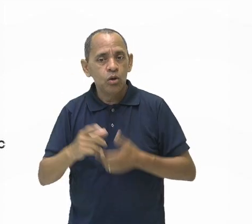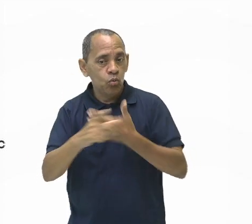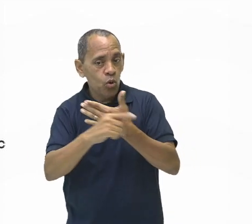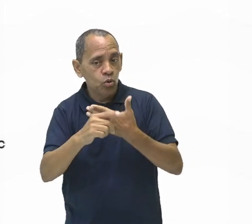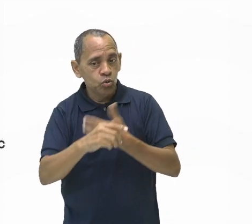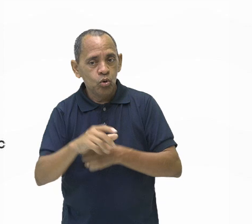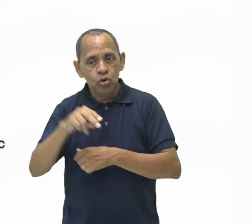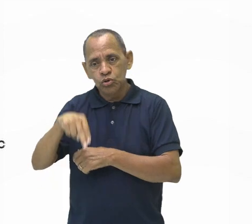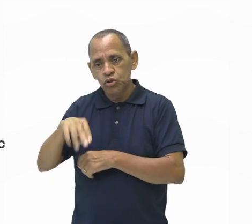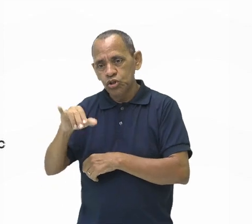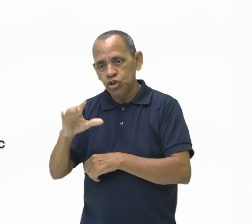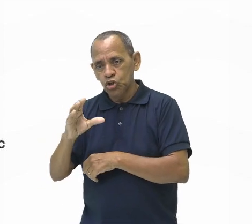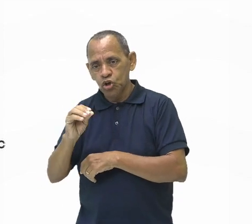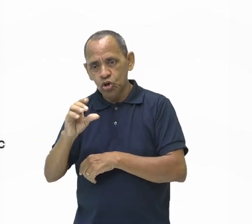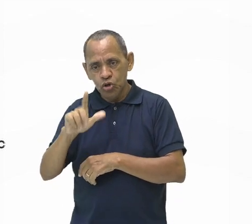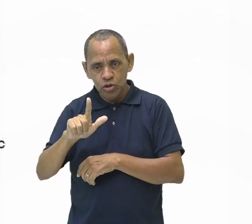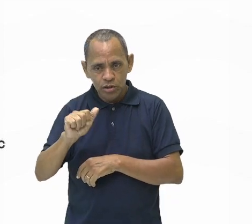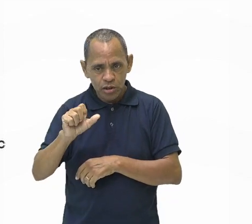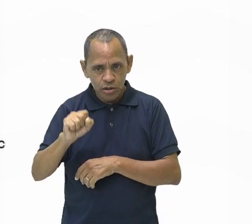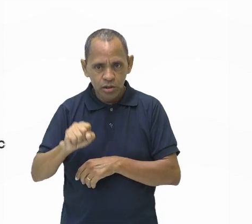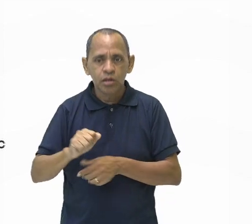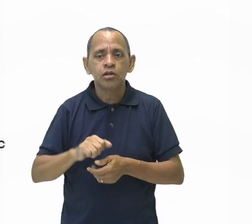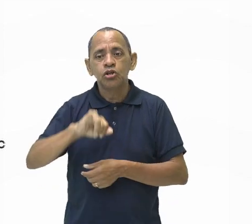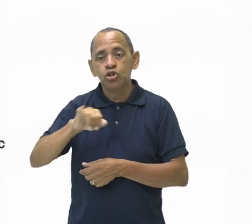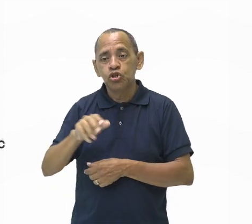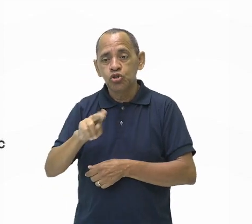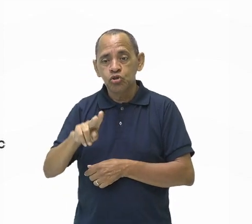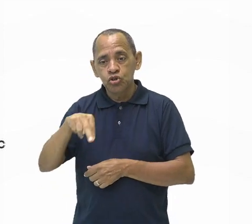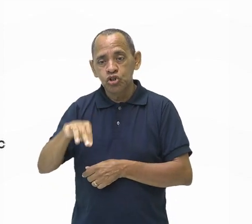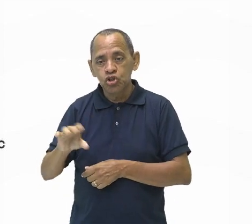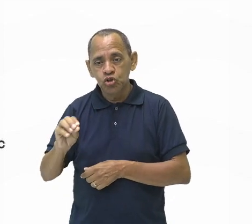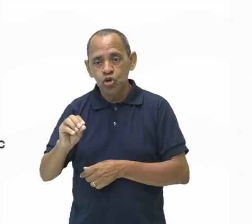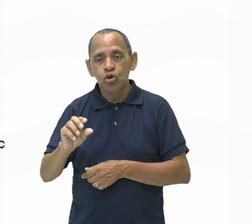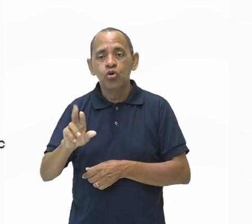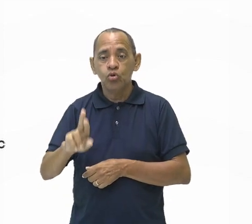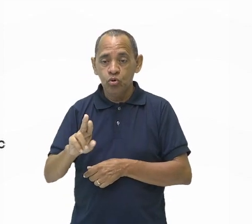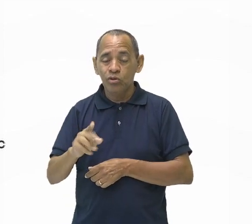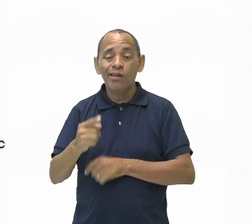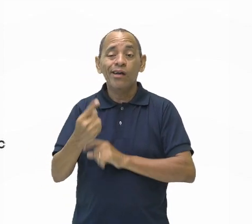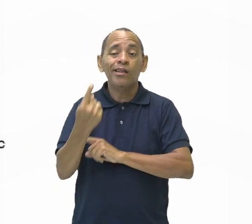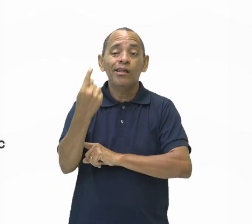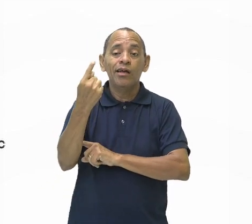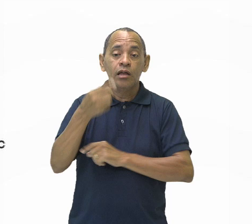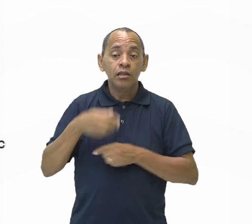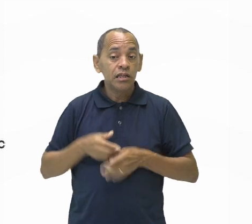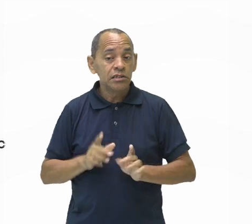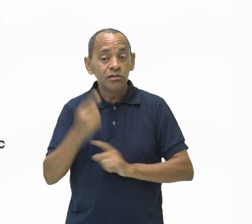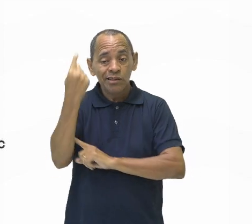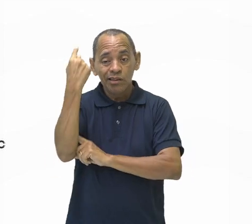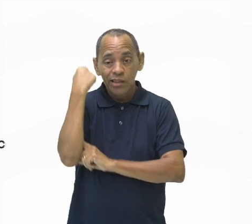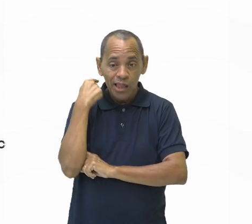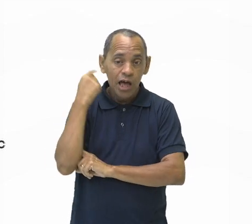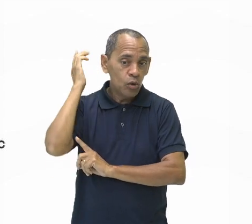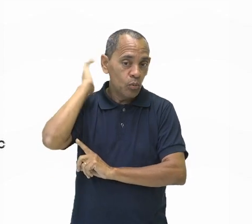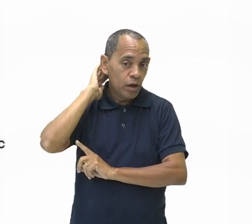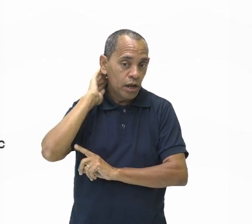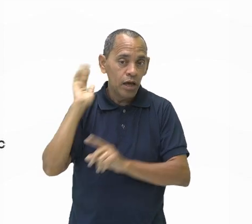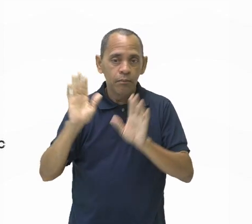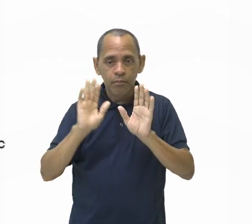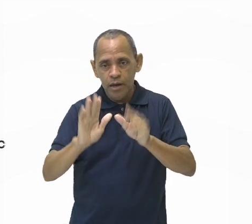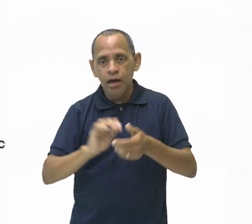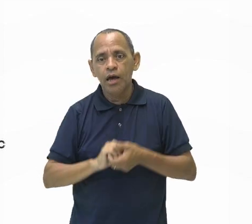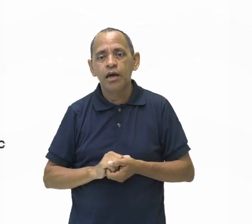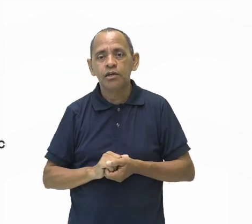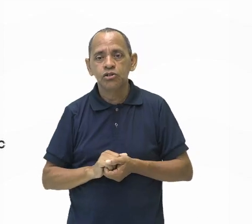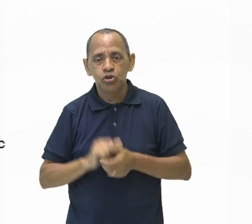né? Ele é natural de Santarém, do estado do Pará, mas foi na cidade de Terra Santa que ele passou toda